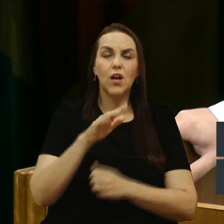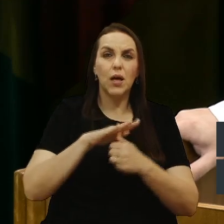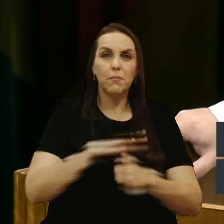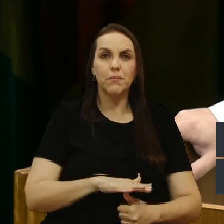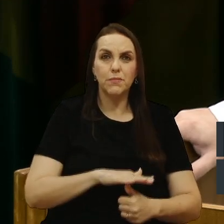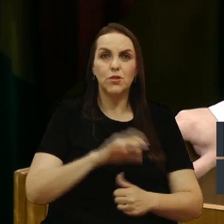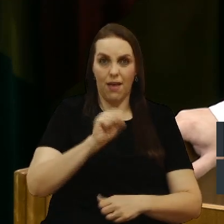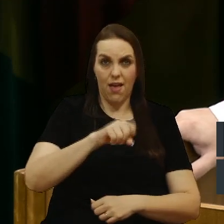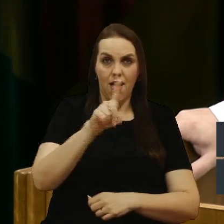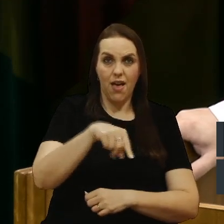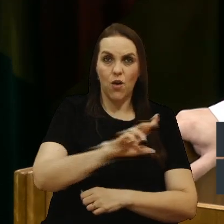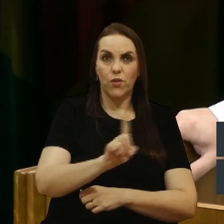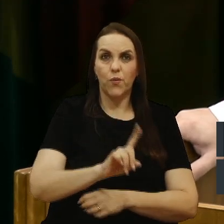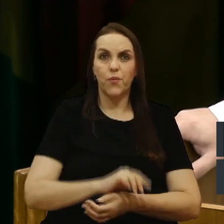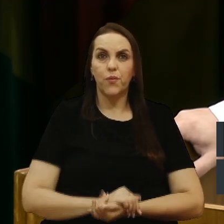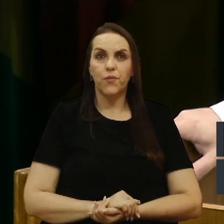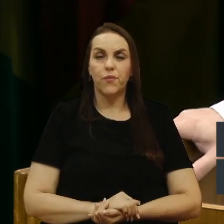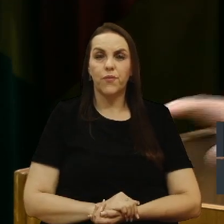é?